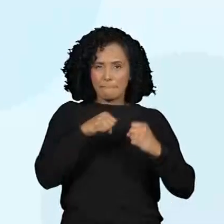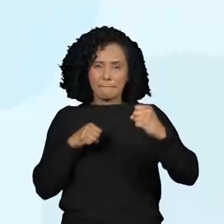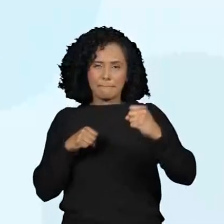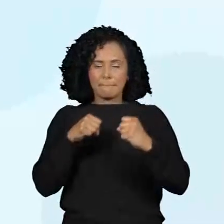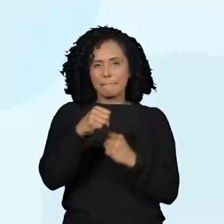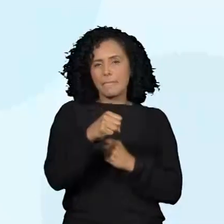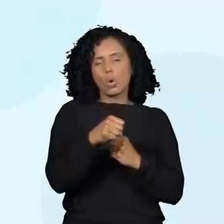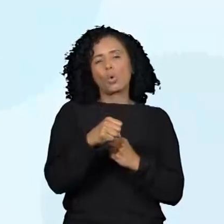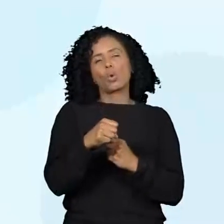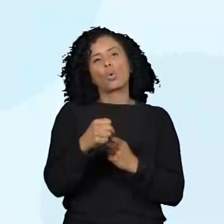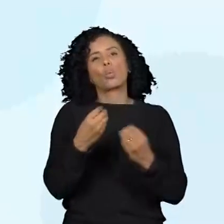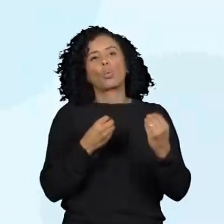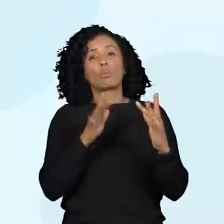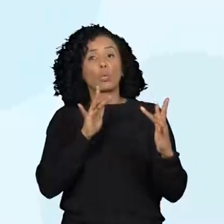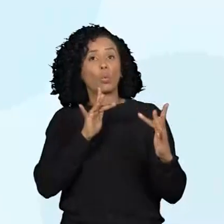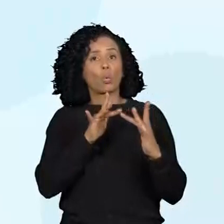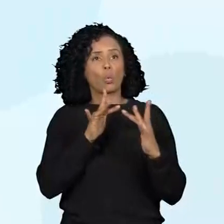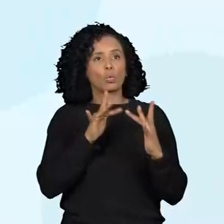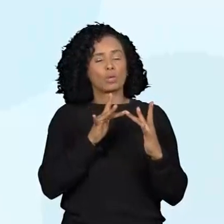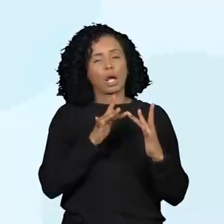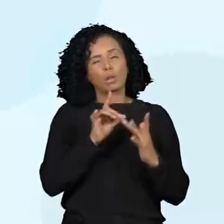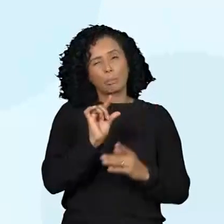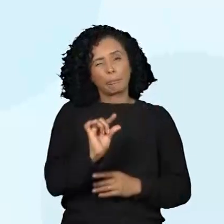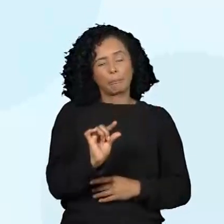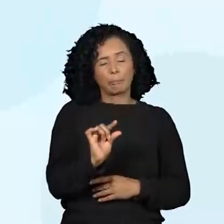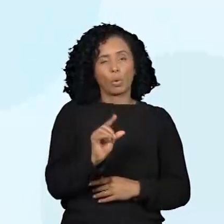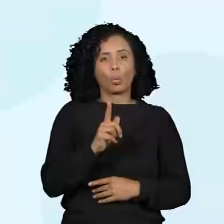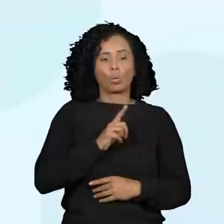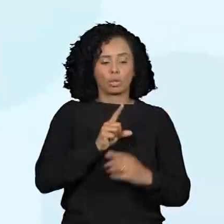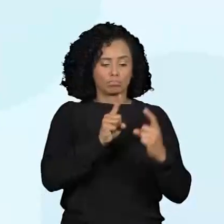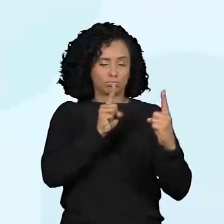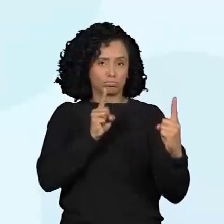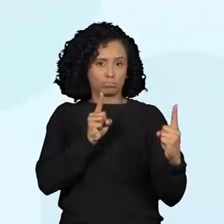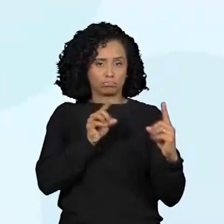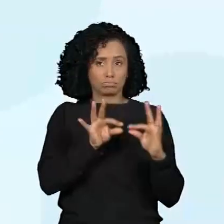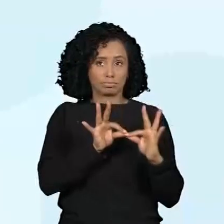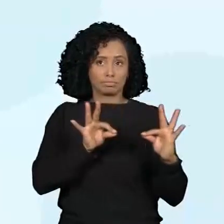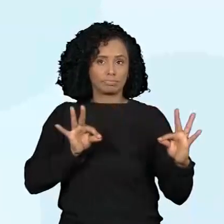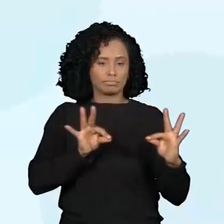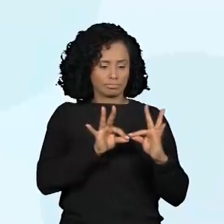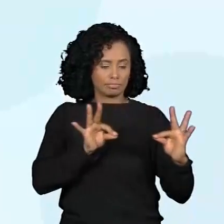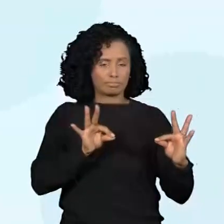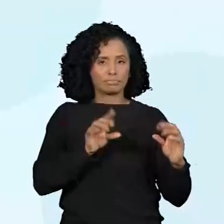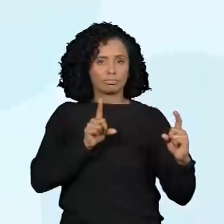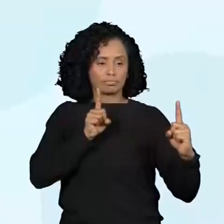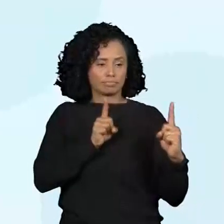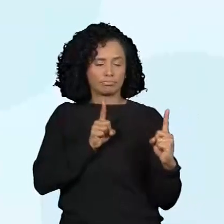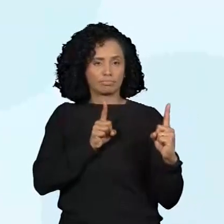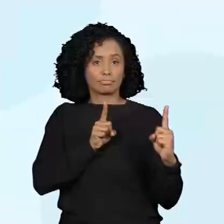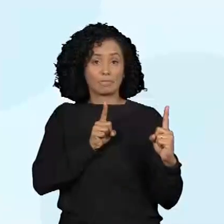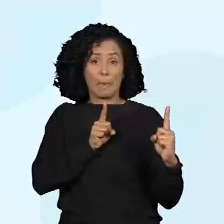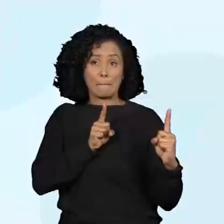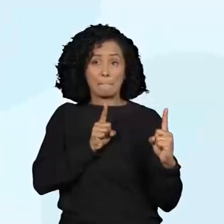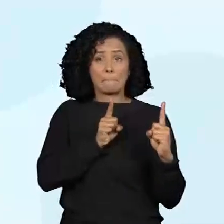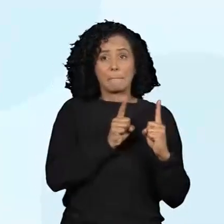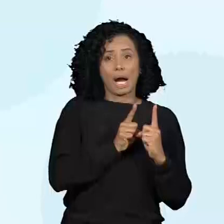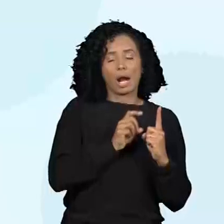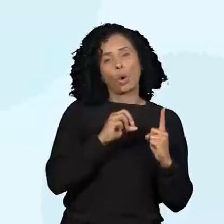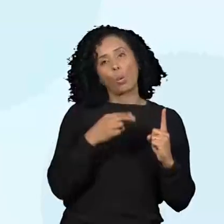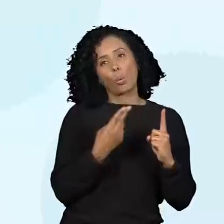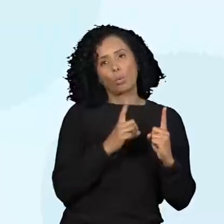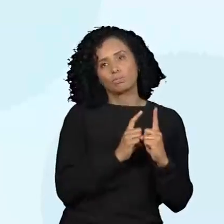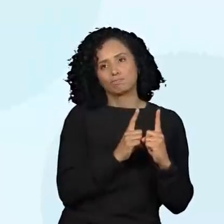onde existe um espaço entre os lutadores, onde o lutador ele faz a opção se ele vai se aproximar do